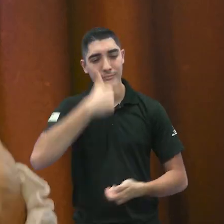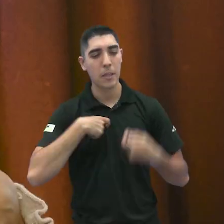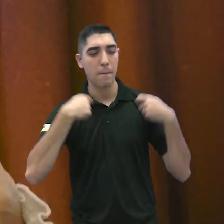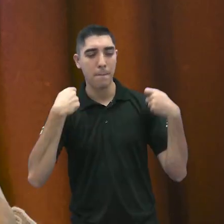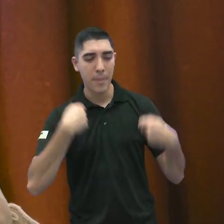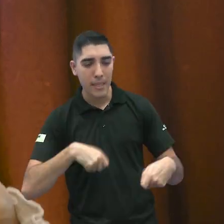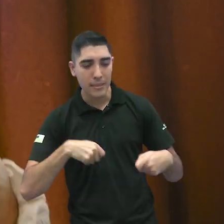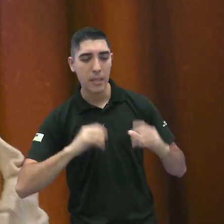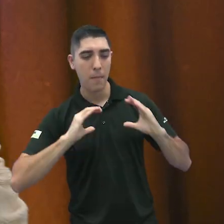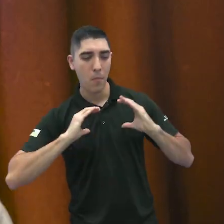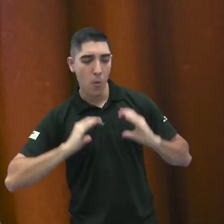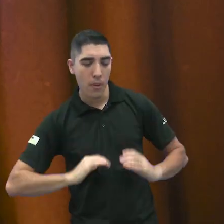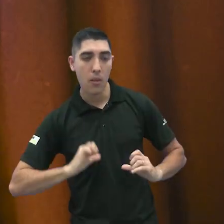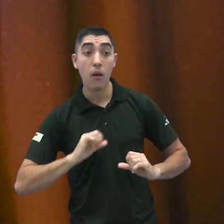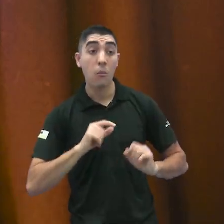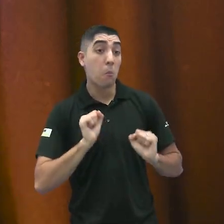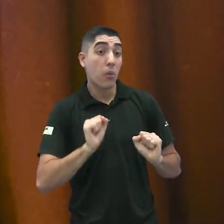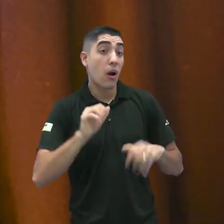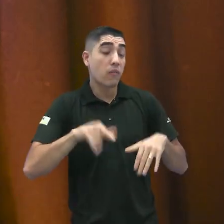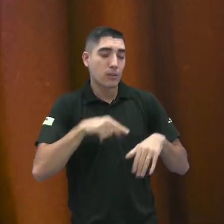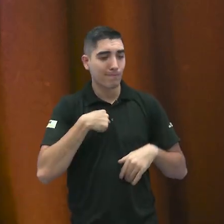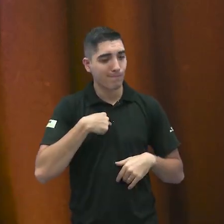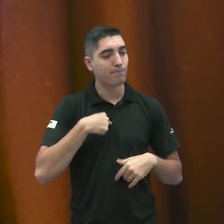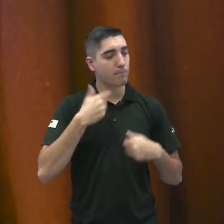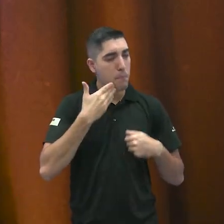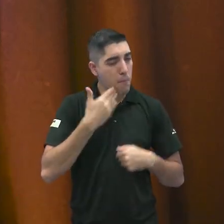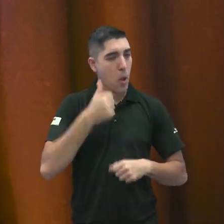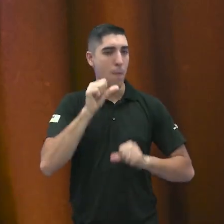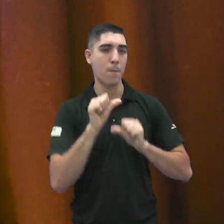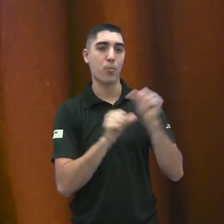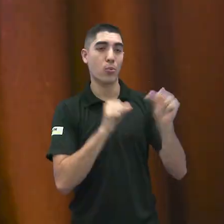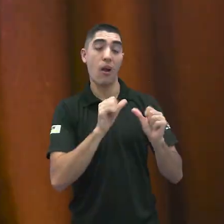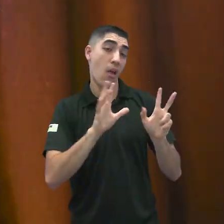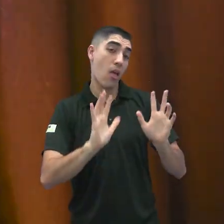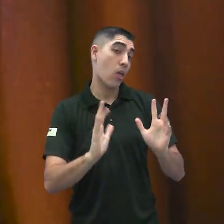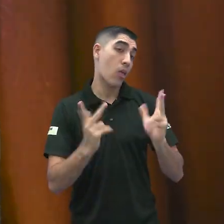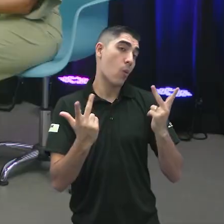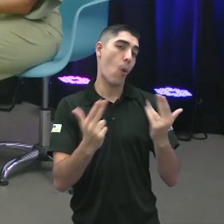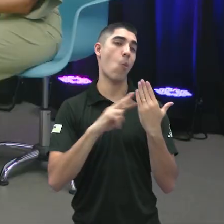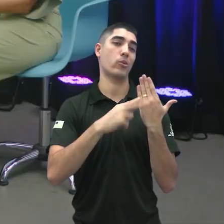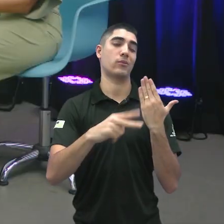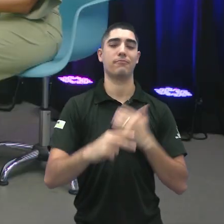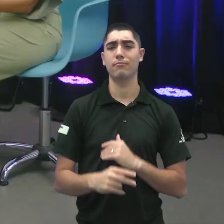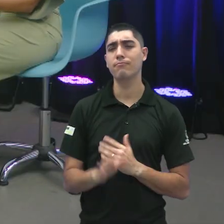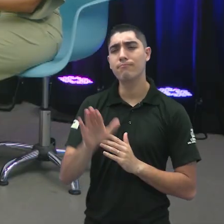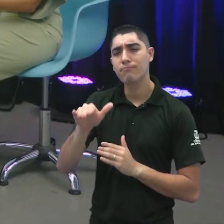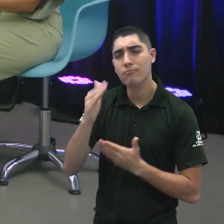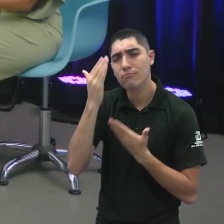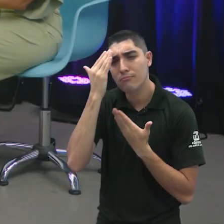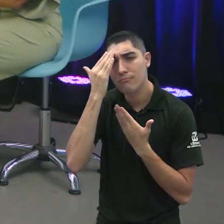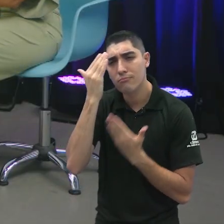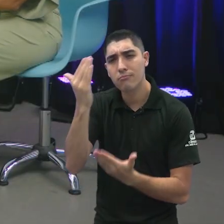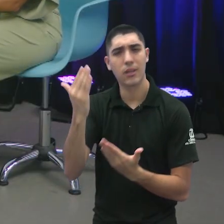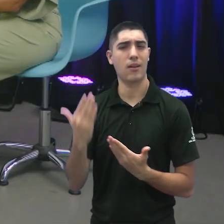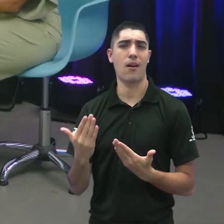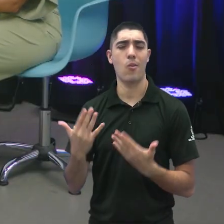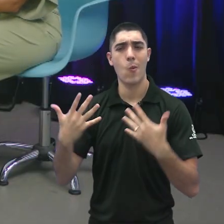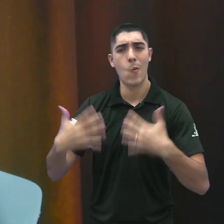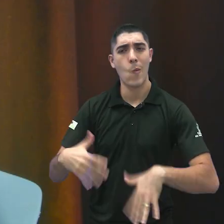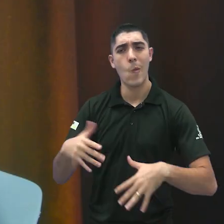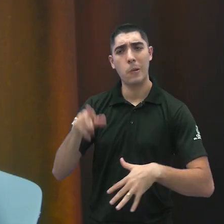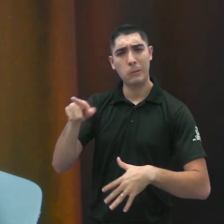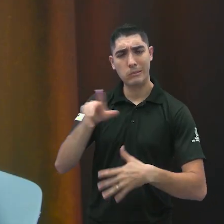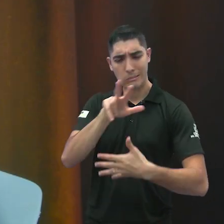a mudança do comportamento, ela pode ser automática, ela pode ser uma consequência desse processo. Milena, muito obrigada. Eu acho que a